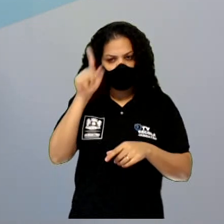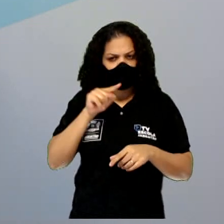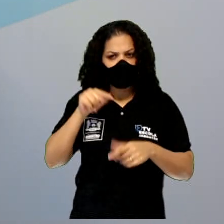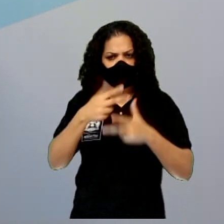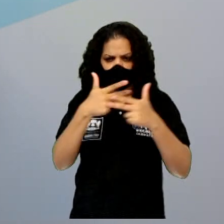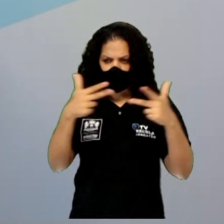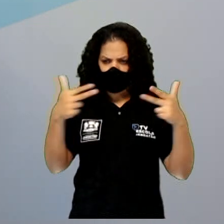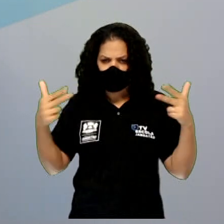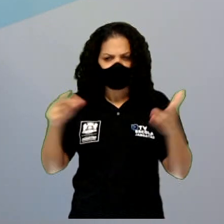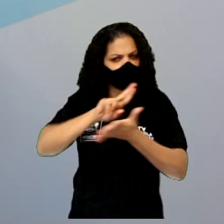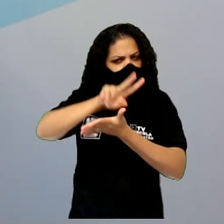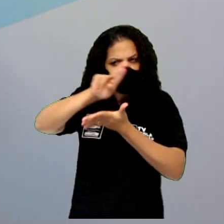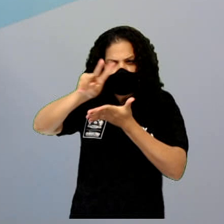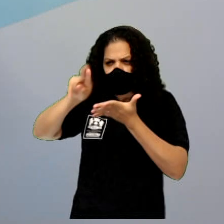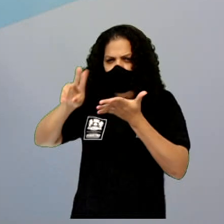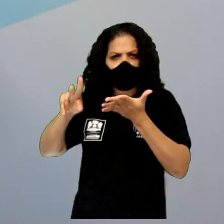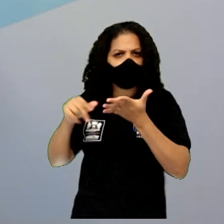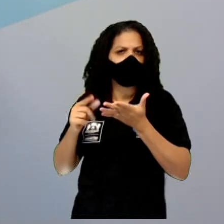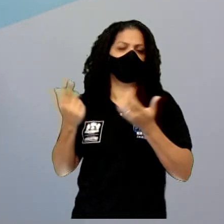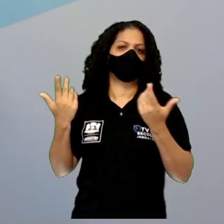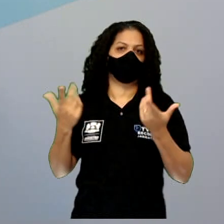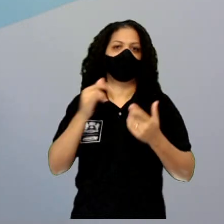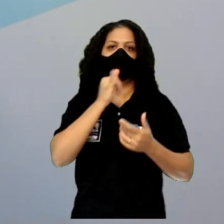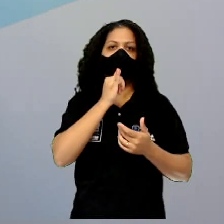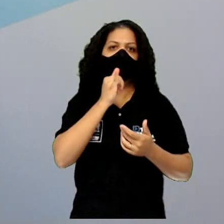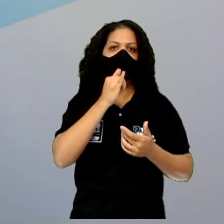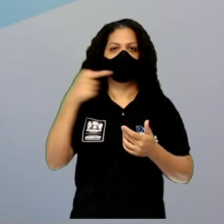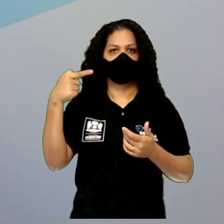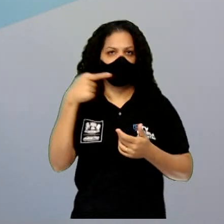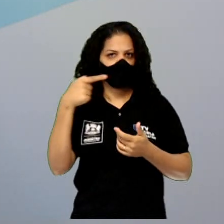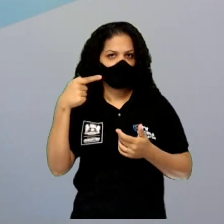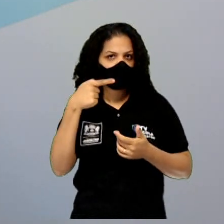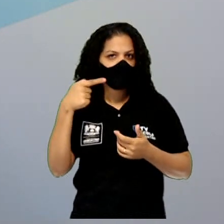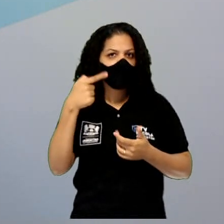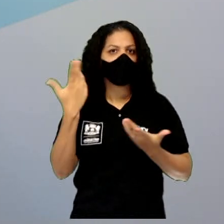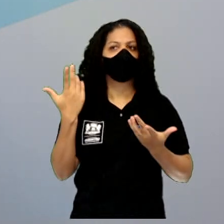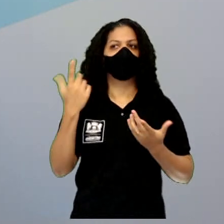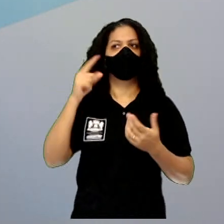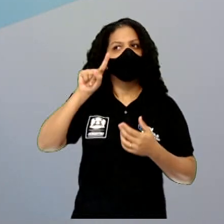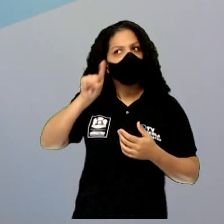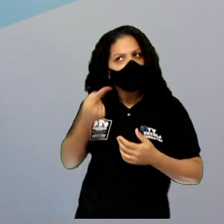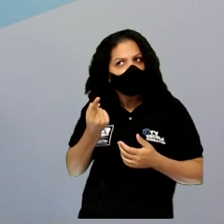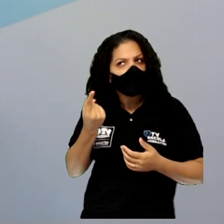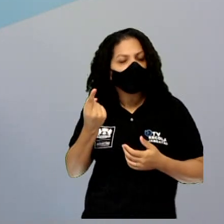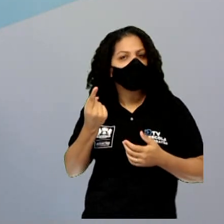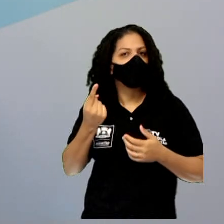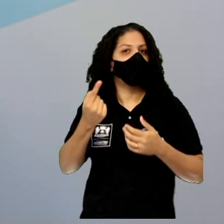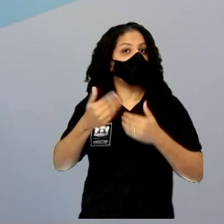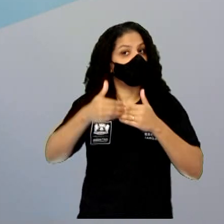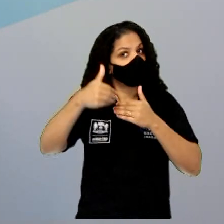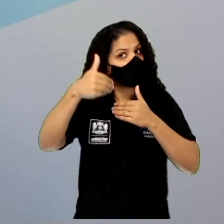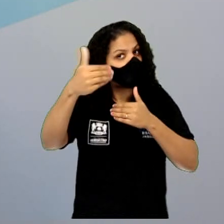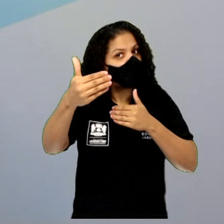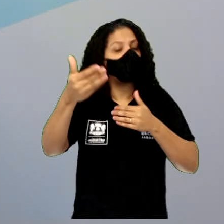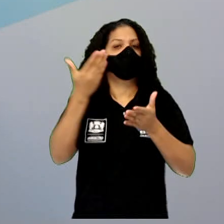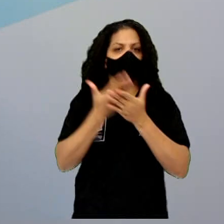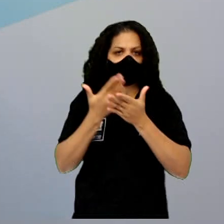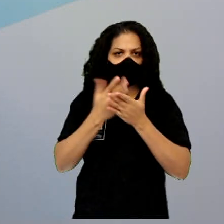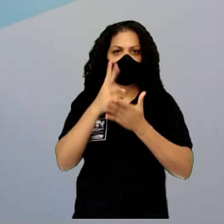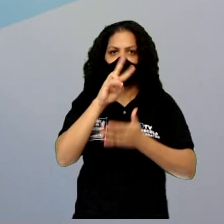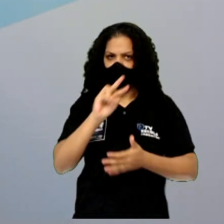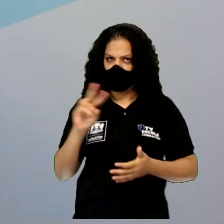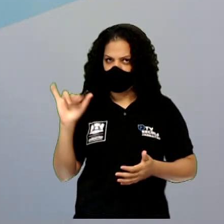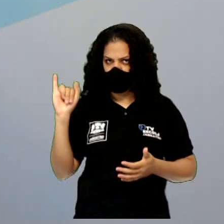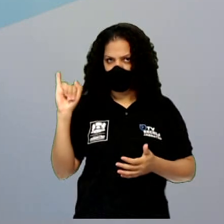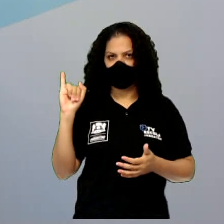vírgula, que são sinais que vocês ainda vão estudar mais lá para frente. Mas para que servem esses sinais? Esses